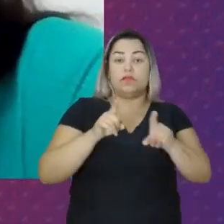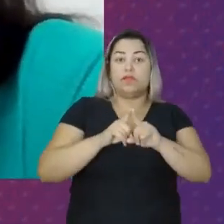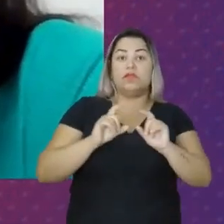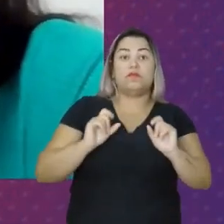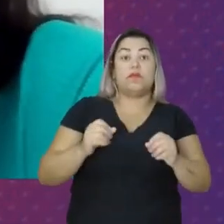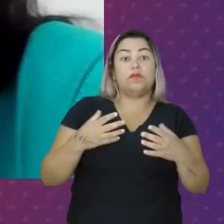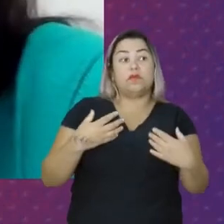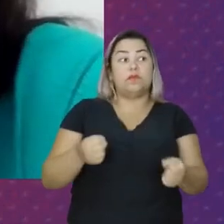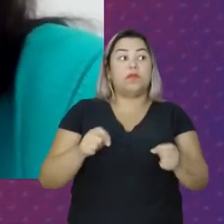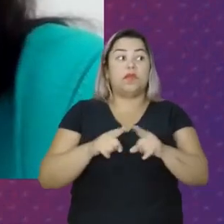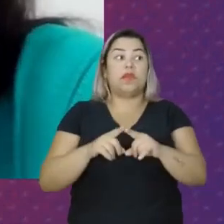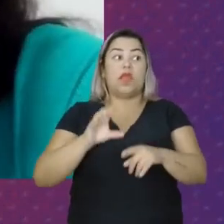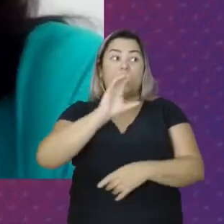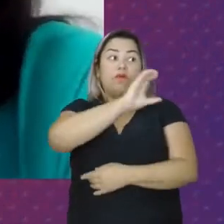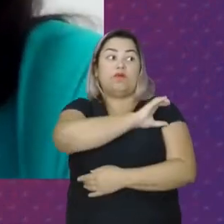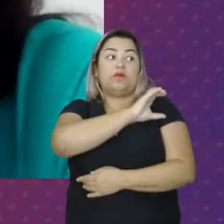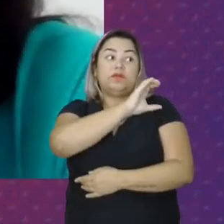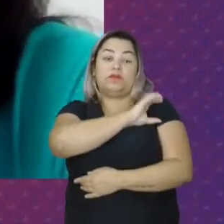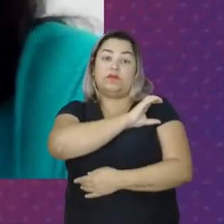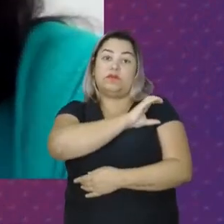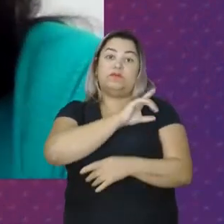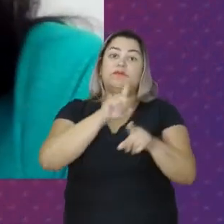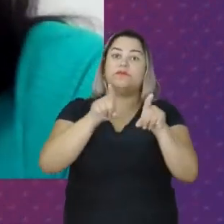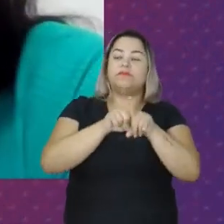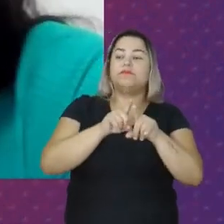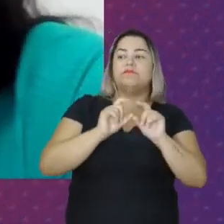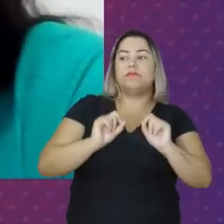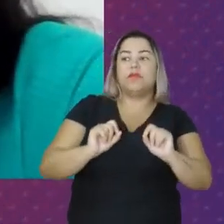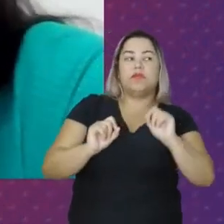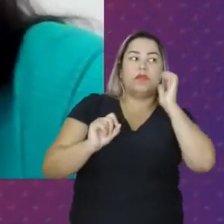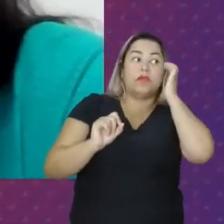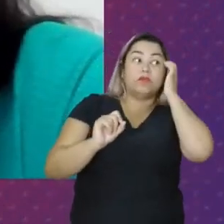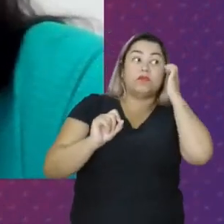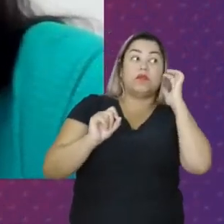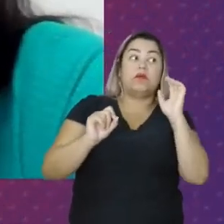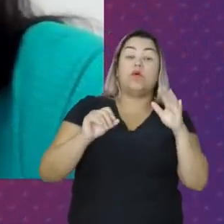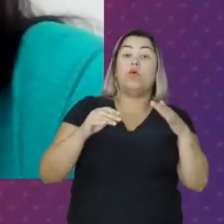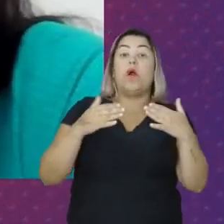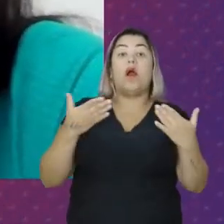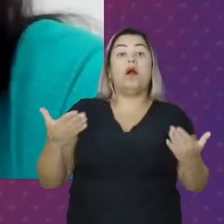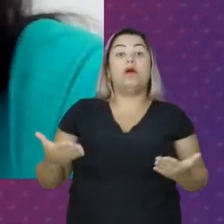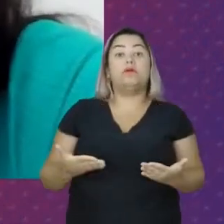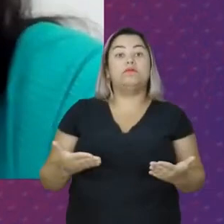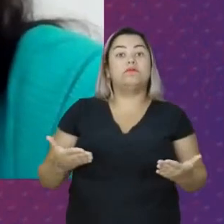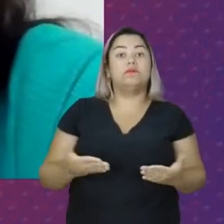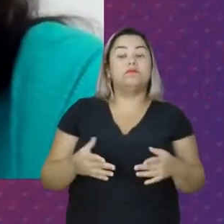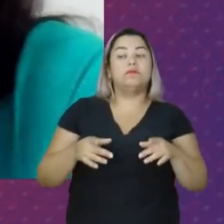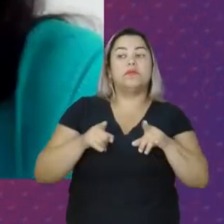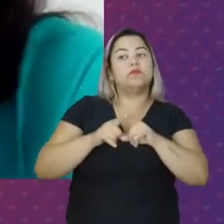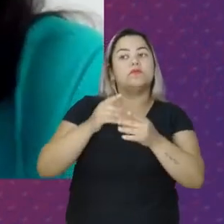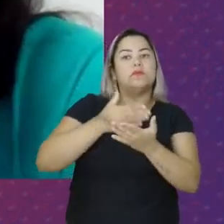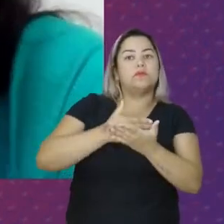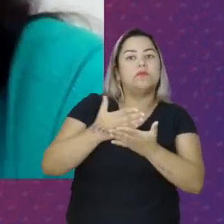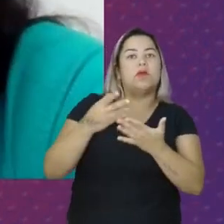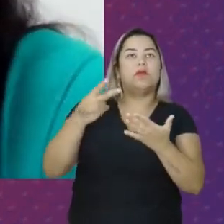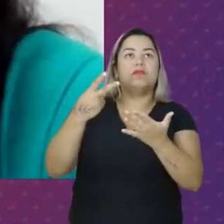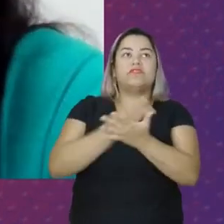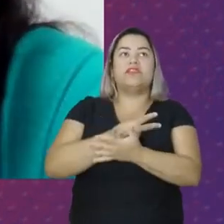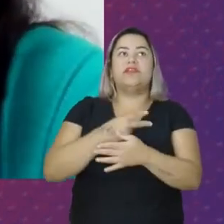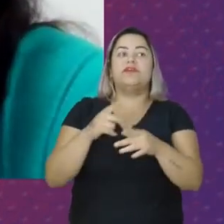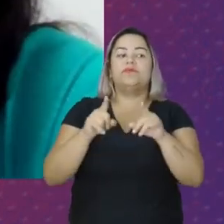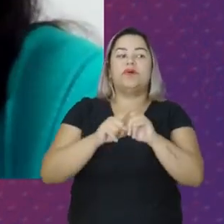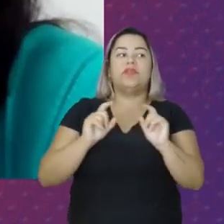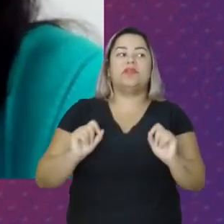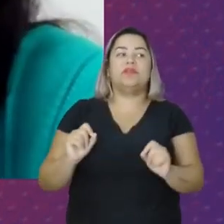assume aí a coordenação dessa central. Então, assim, no momento em que começava a surgir o que